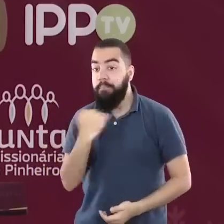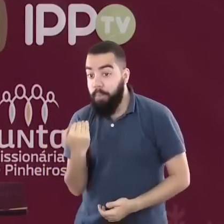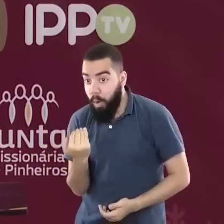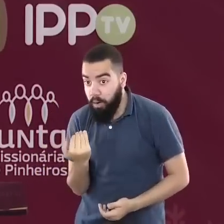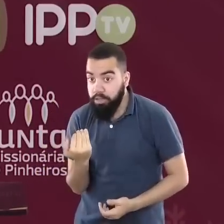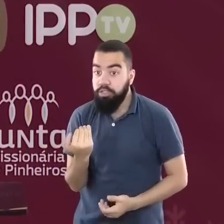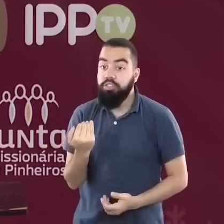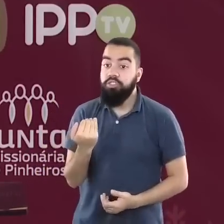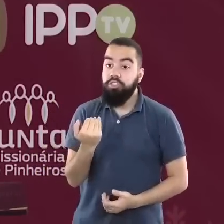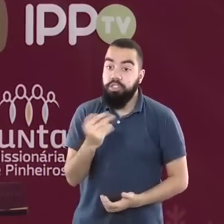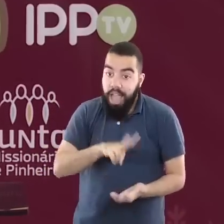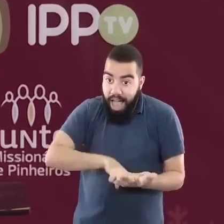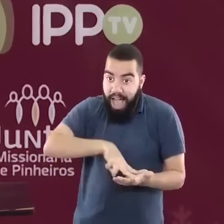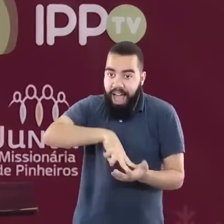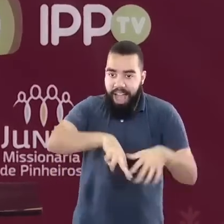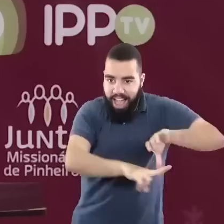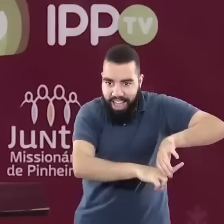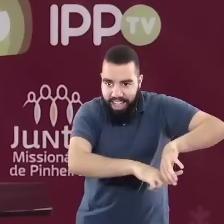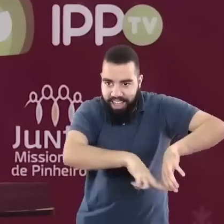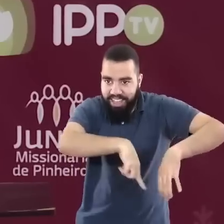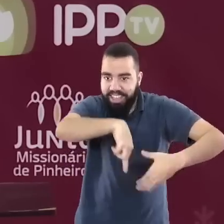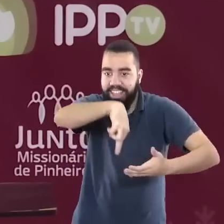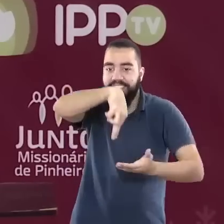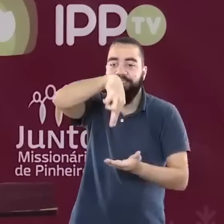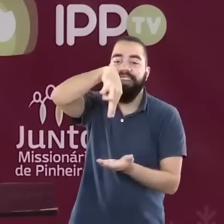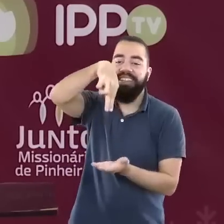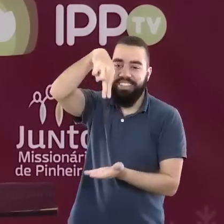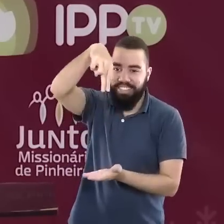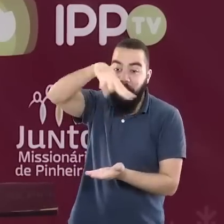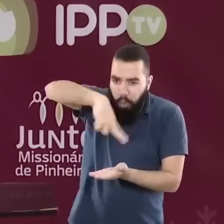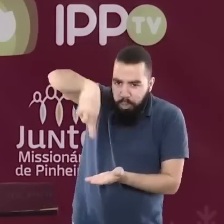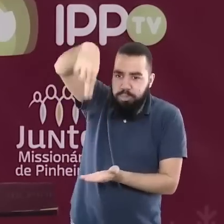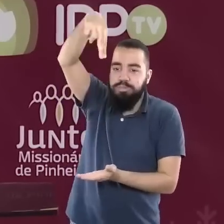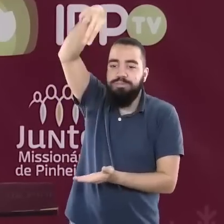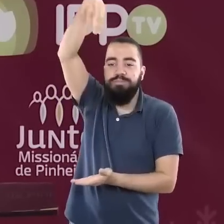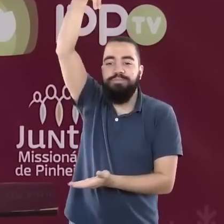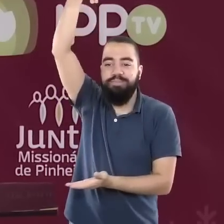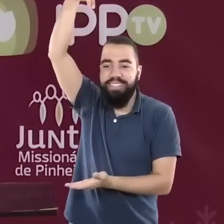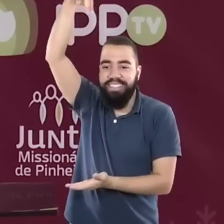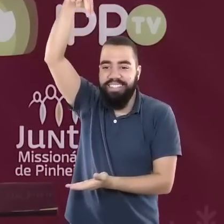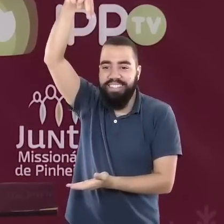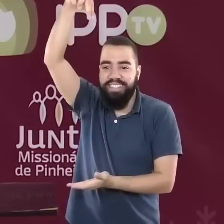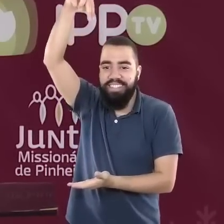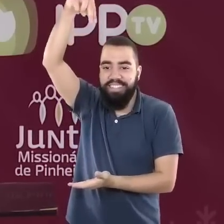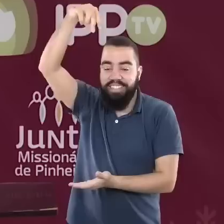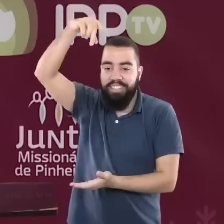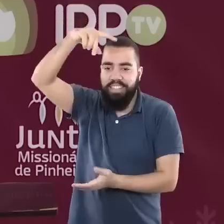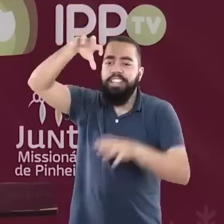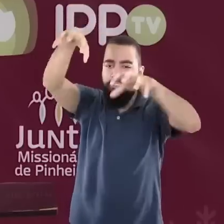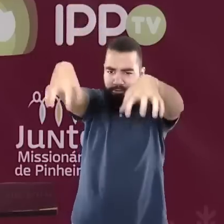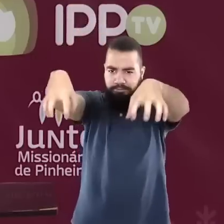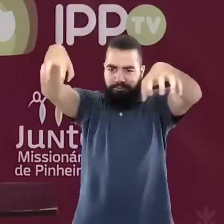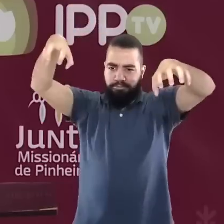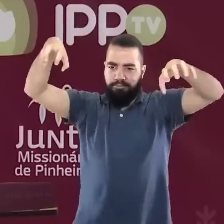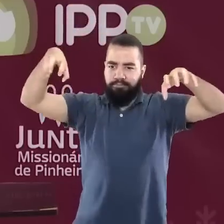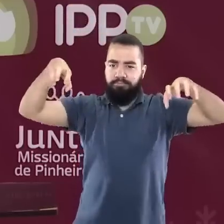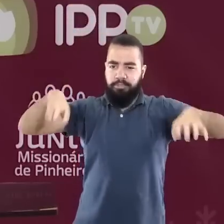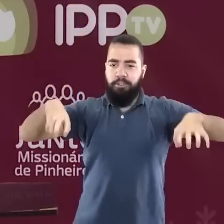morte sua ressurreição sua ascensão sua entronização